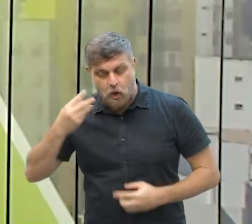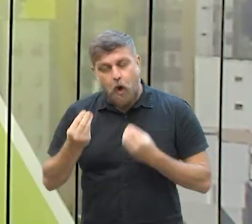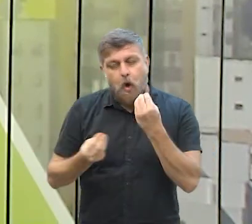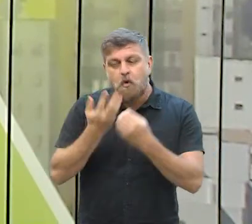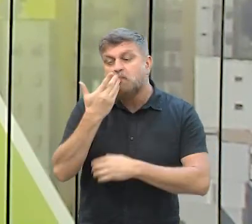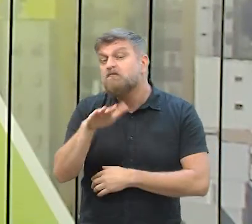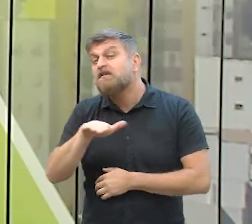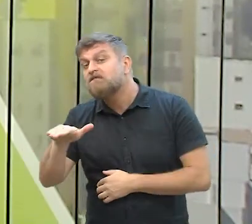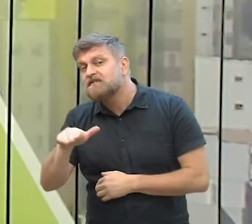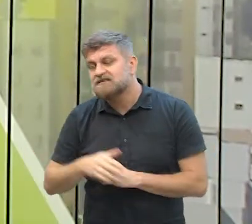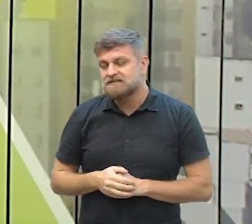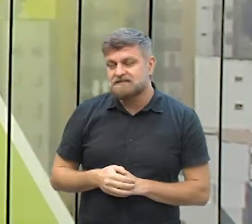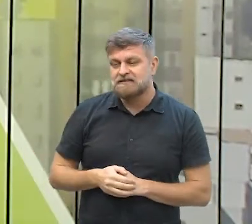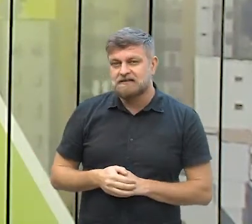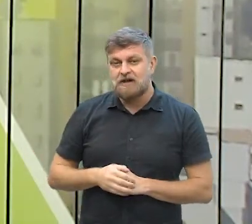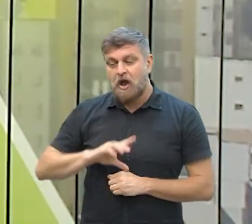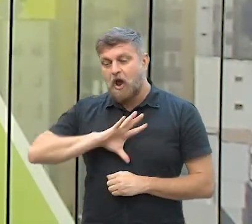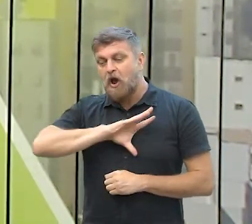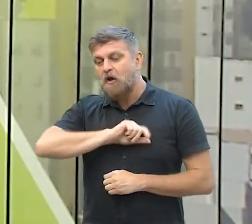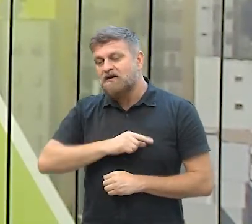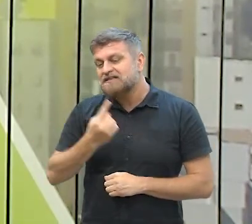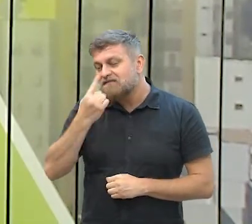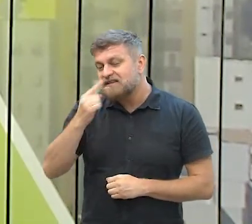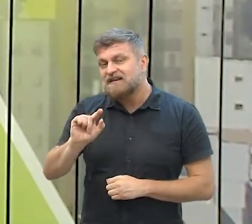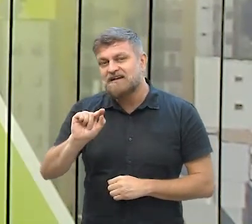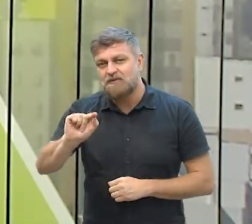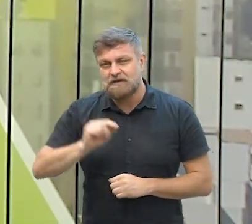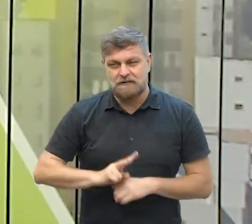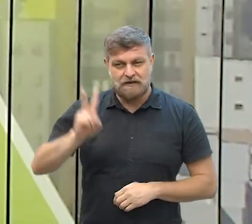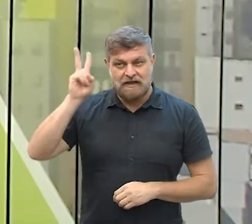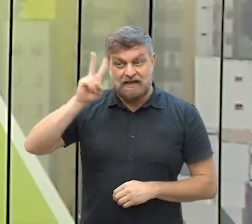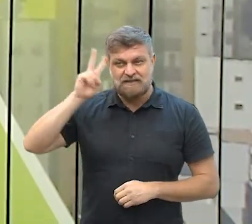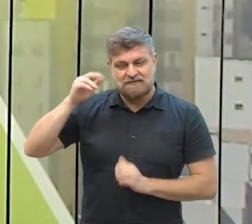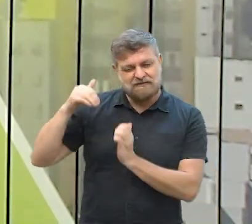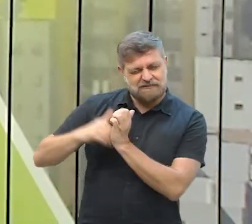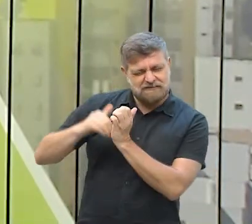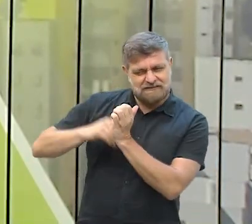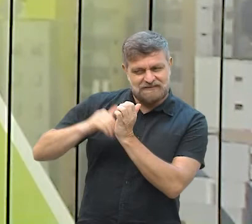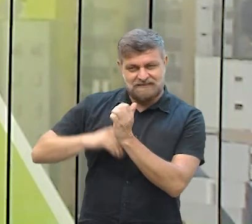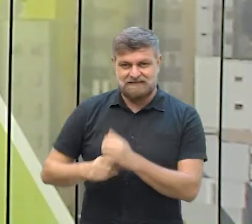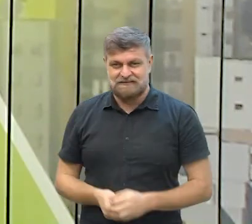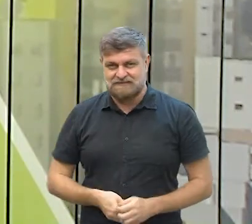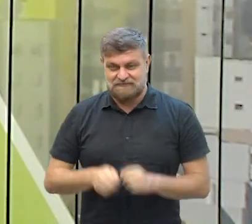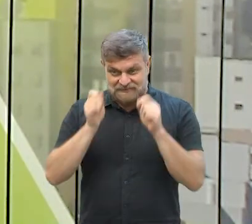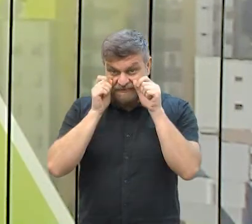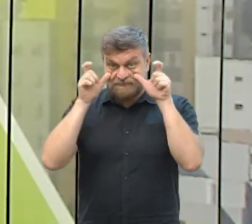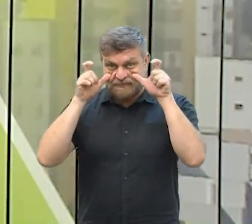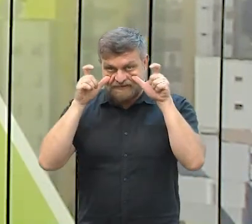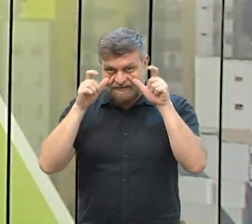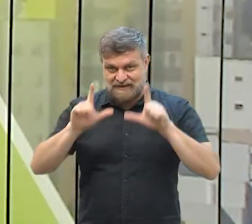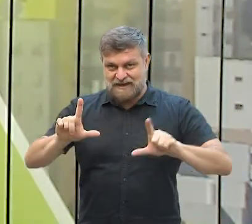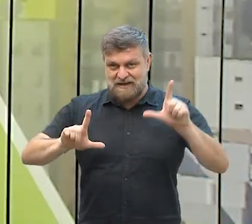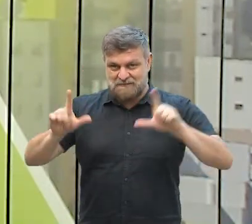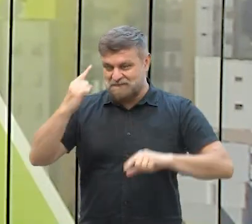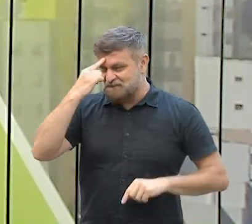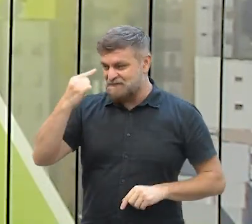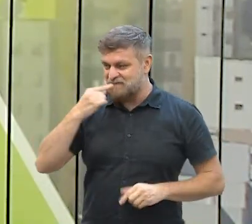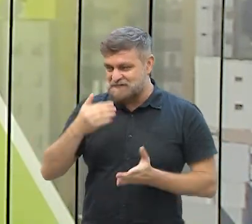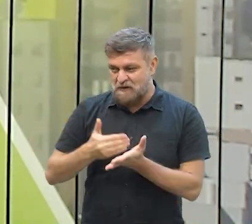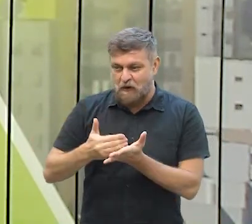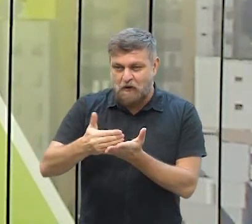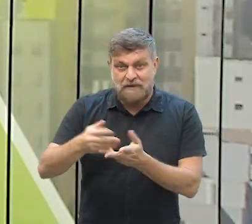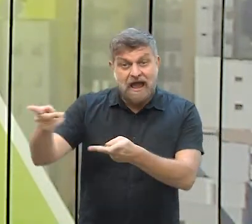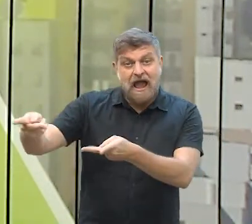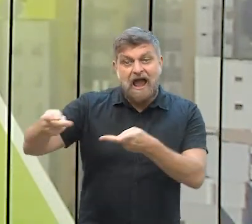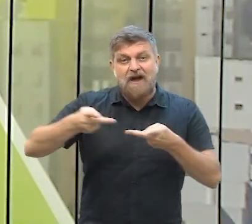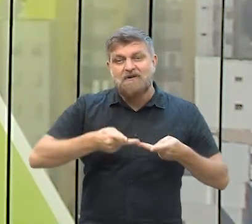infância, qual será o hobby e uma história que ninguém conhece. Então fique ligado porque começa agora o Perfil e o convidado